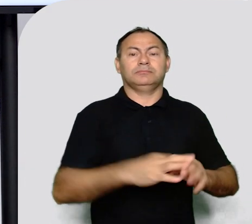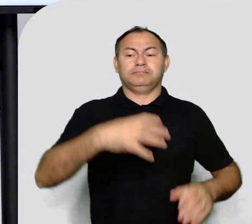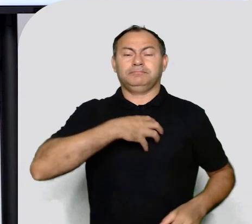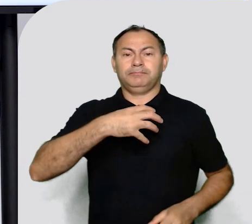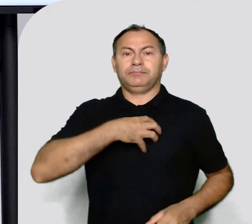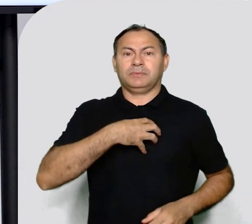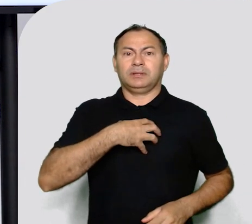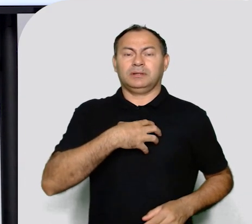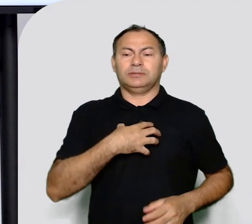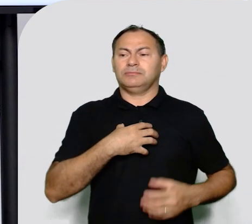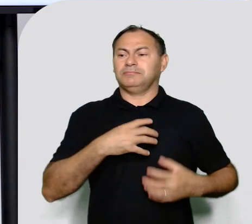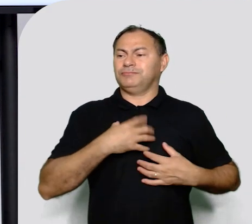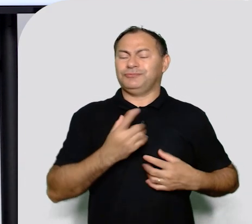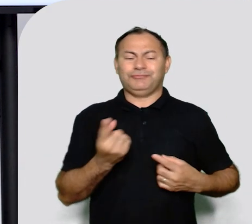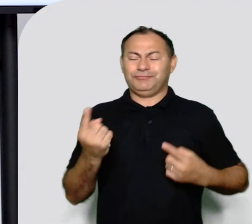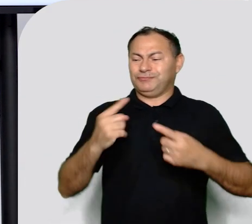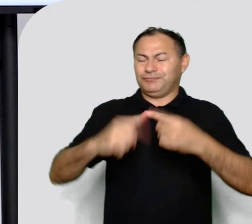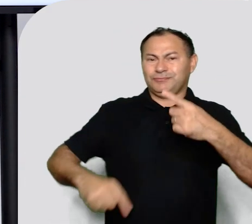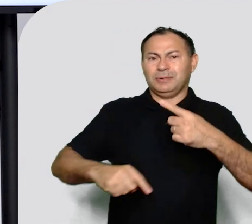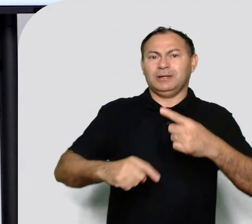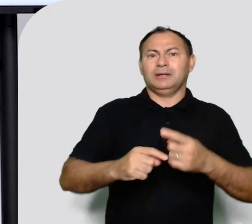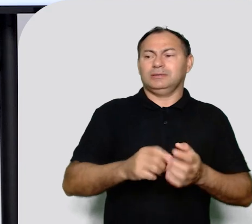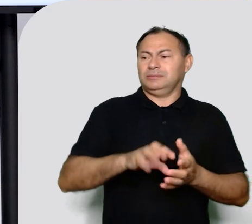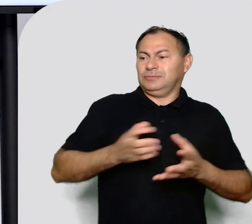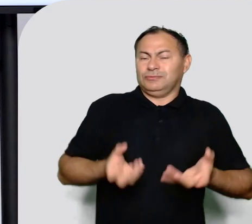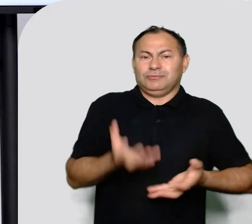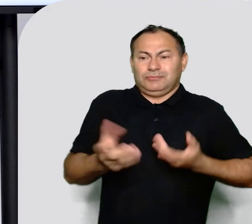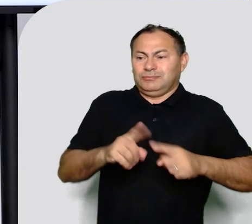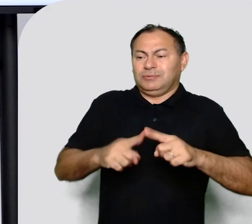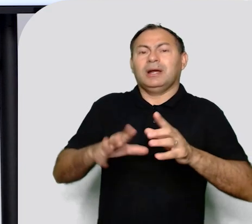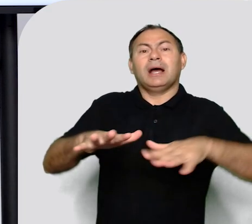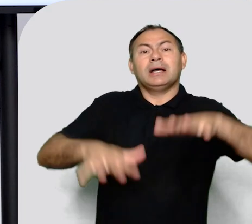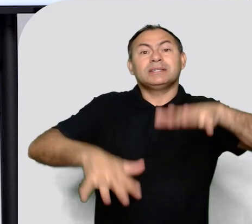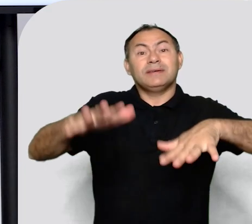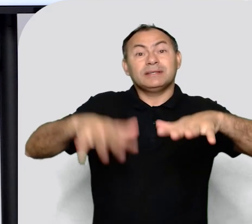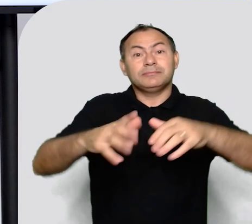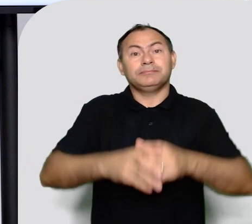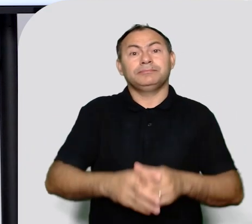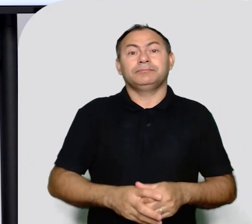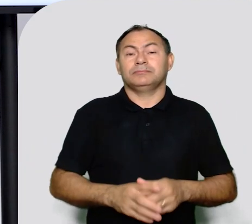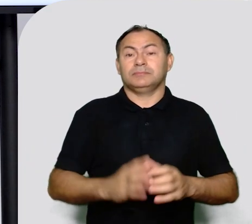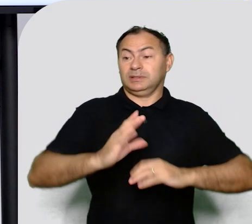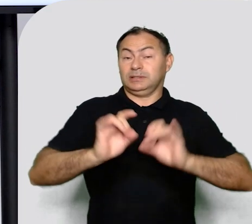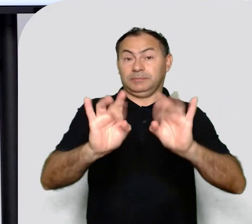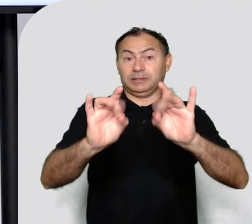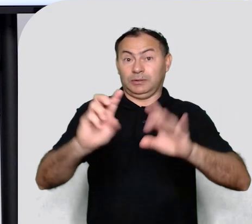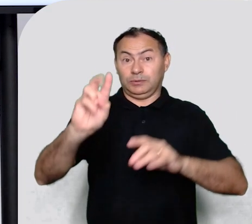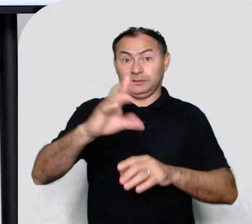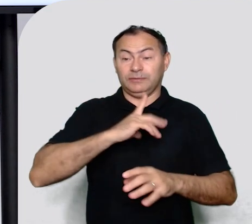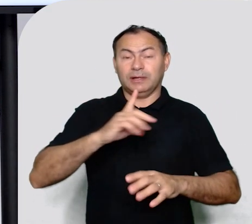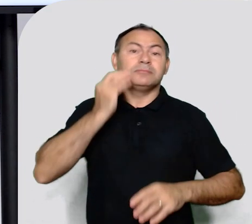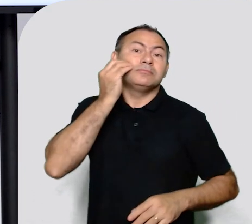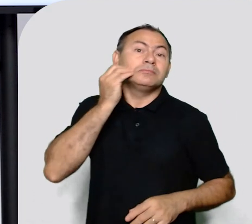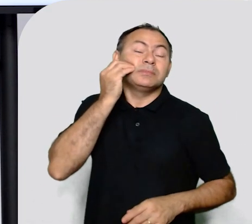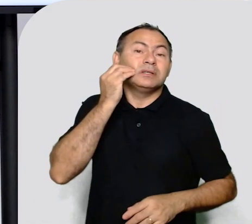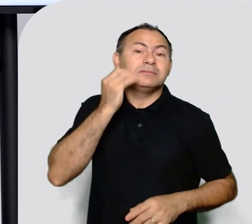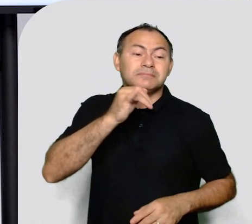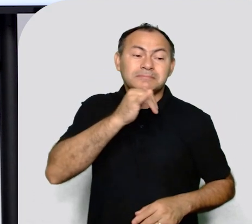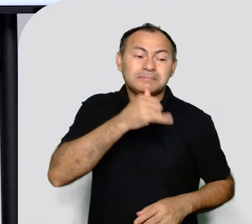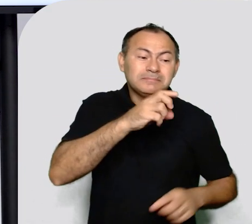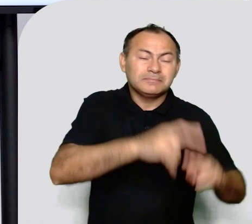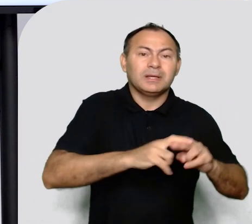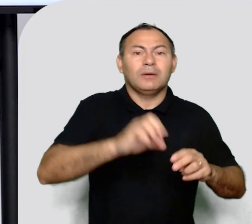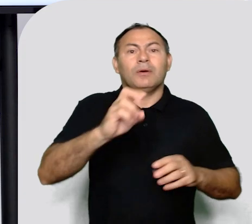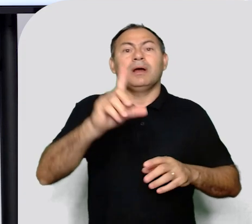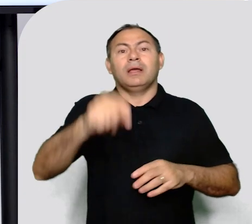um sentido de antipatia, de repulsa e às vezes, se especialmente tiverem experiências